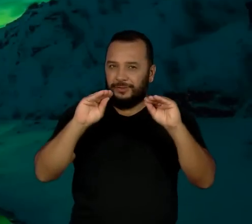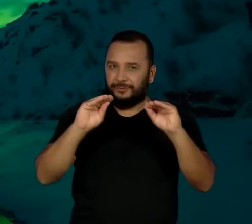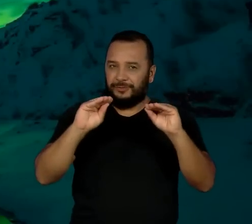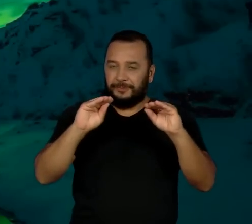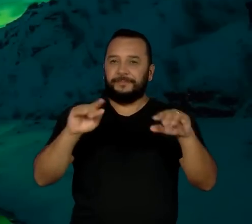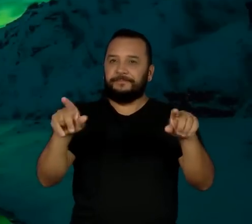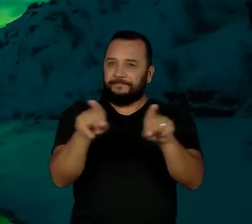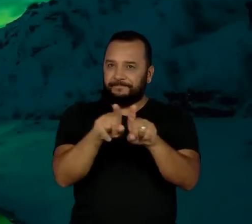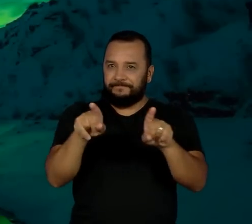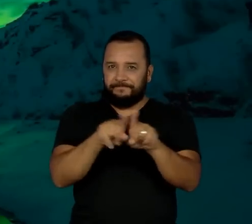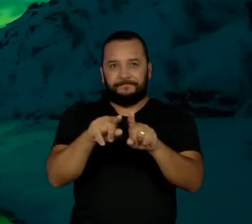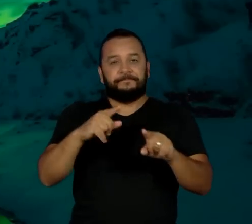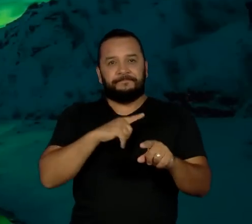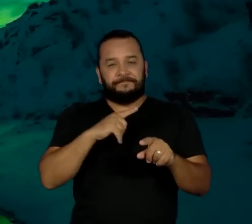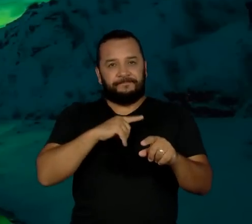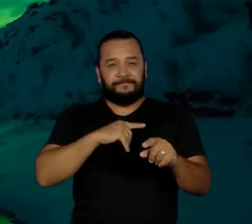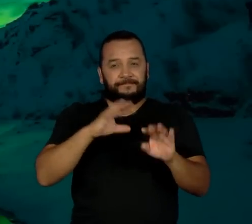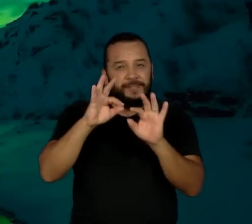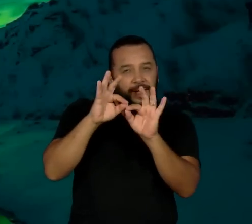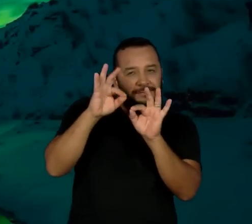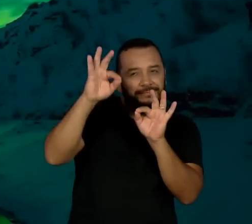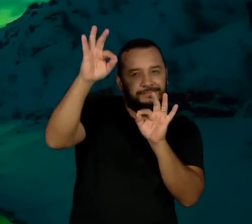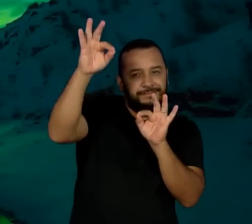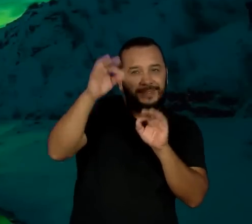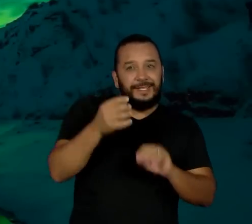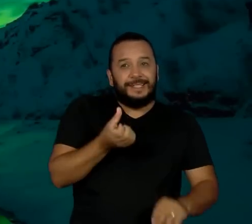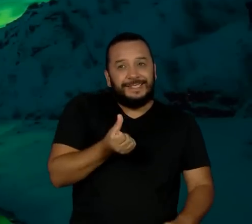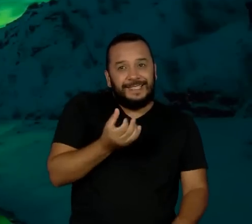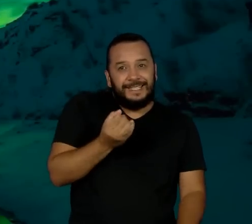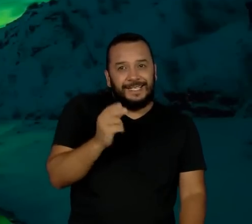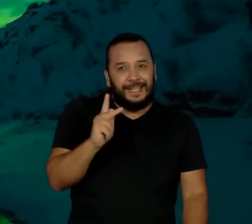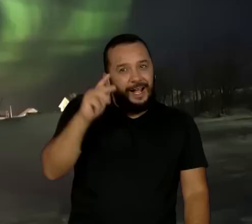altura mínima de 60 quilômetros.